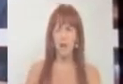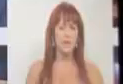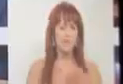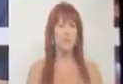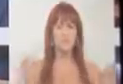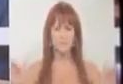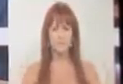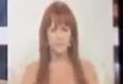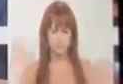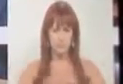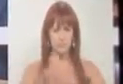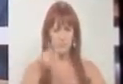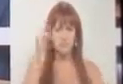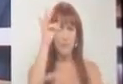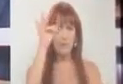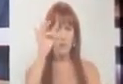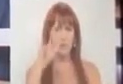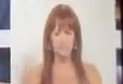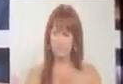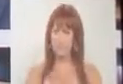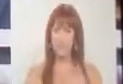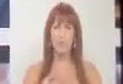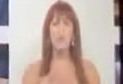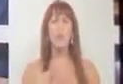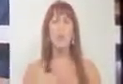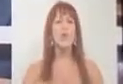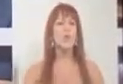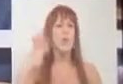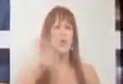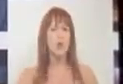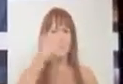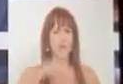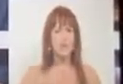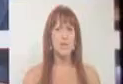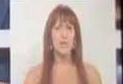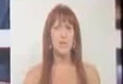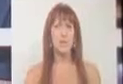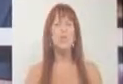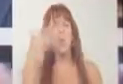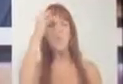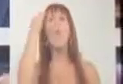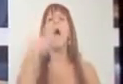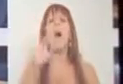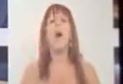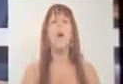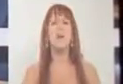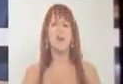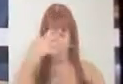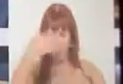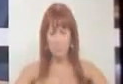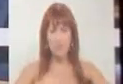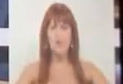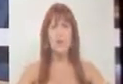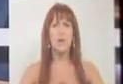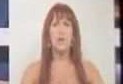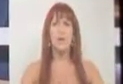propostas para a redução de mais de 1000 freguesias, para a sua extensão. Gostaria de ouvir, da parte do Sr. Presidente, qual é a opinião que tem sobre o